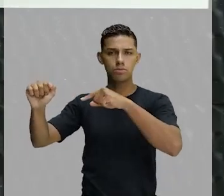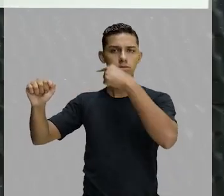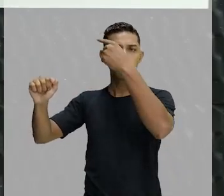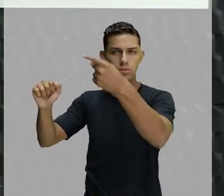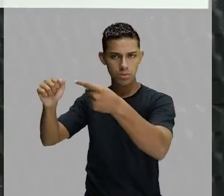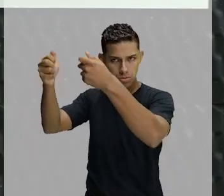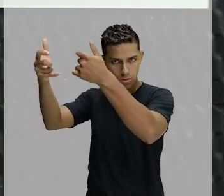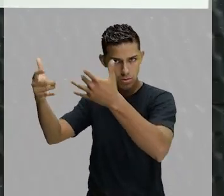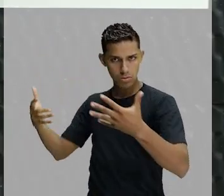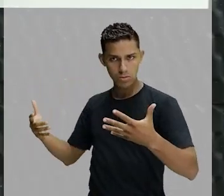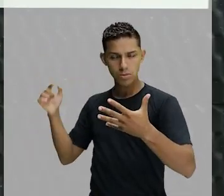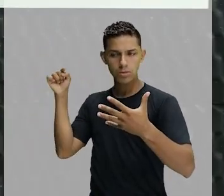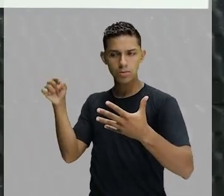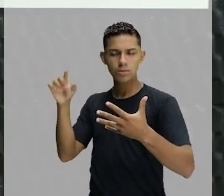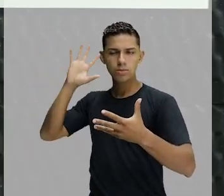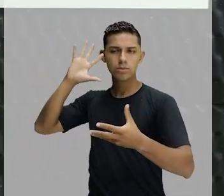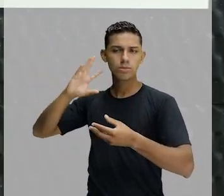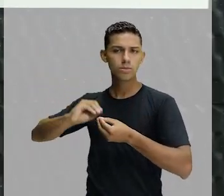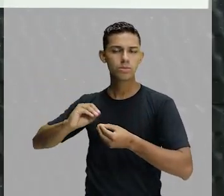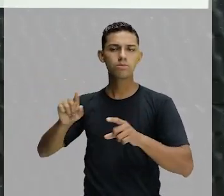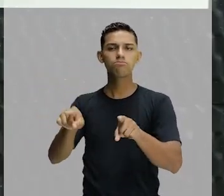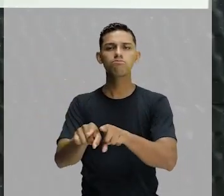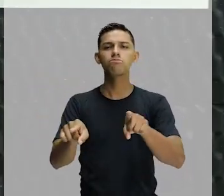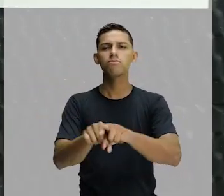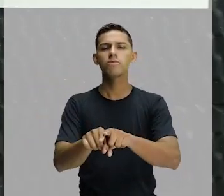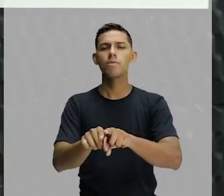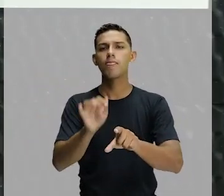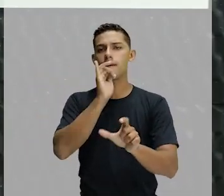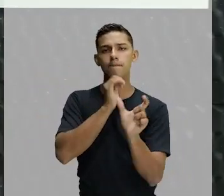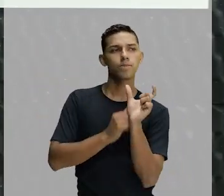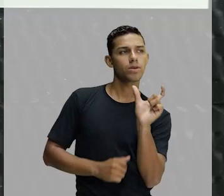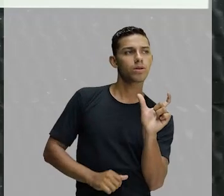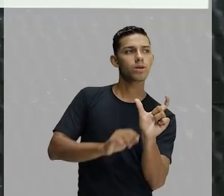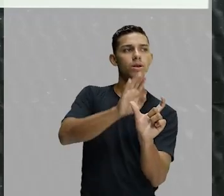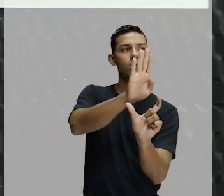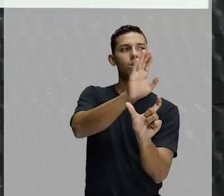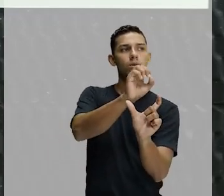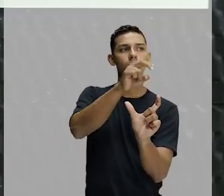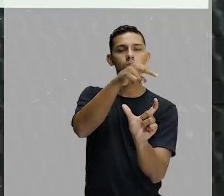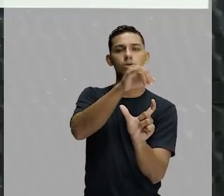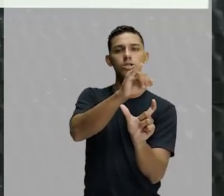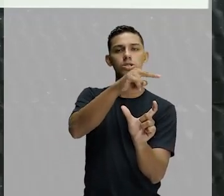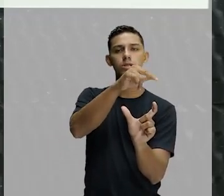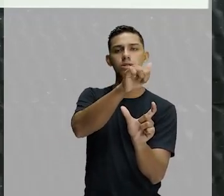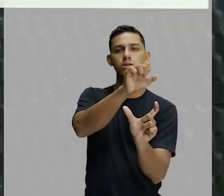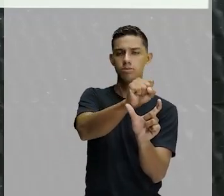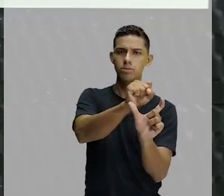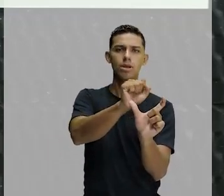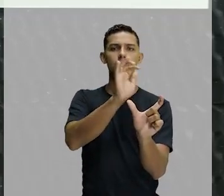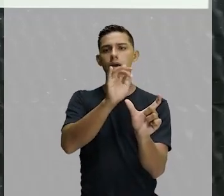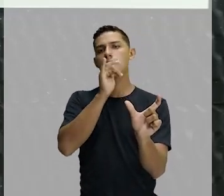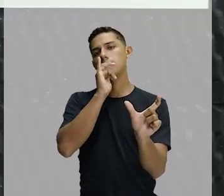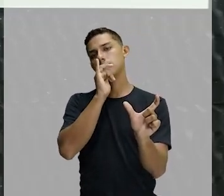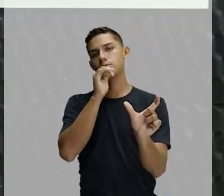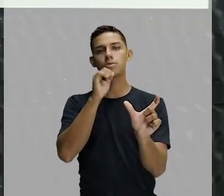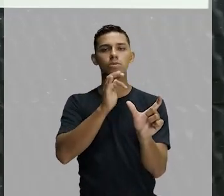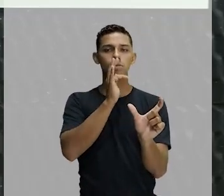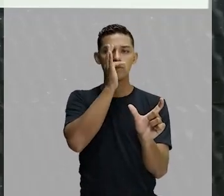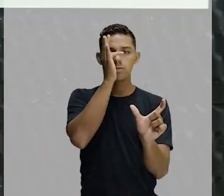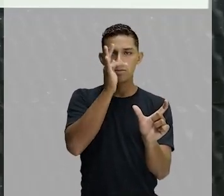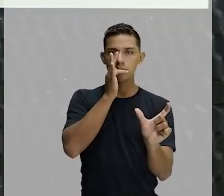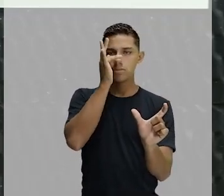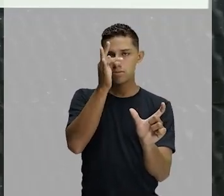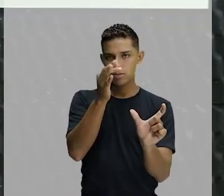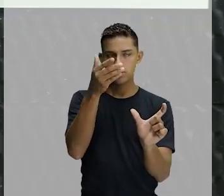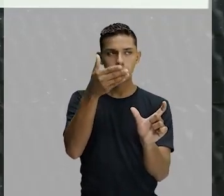dominância incompleta, nós podemos mencionar o caso das boninas. São flores, né, pessoal? Das